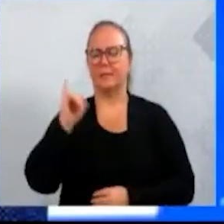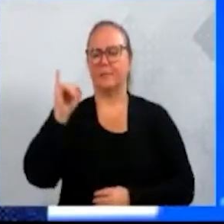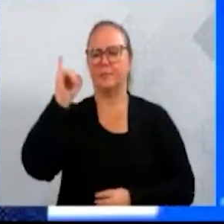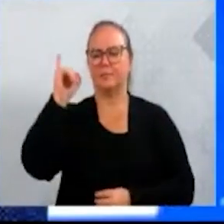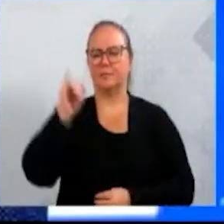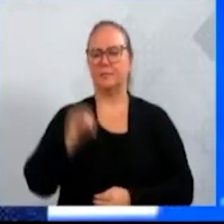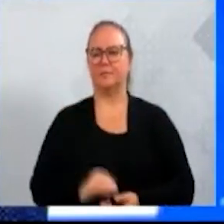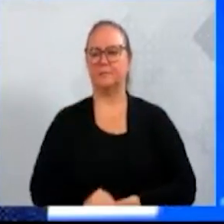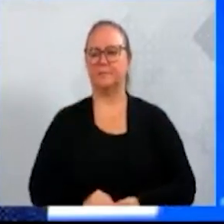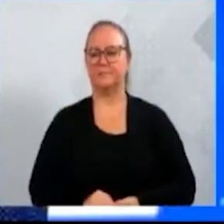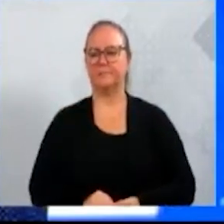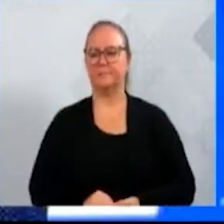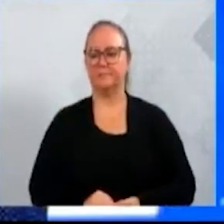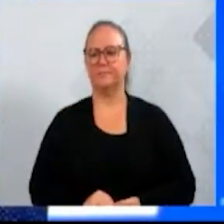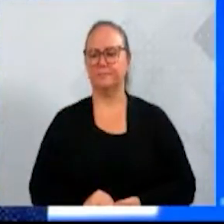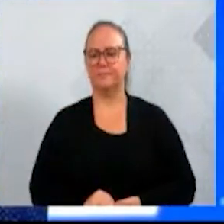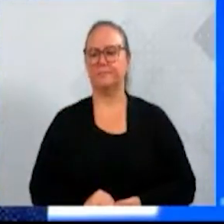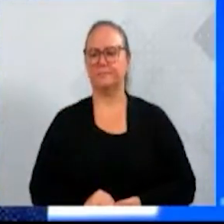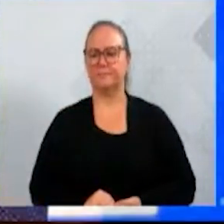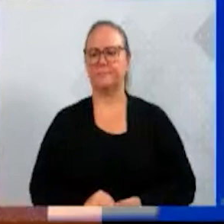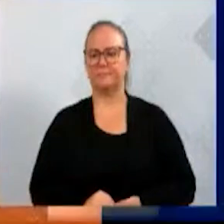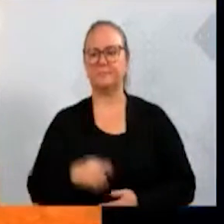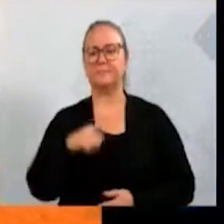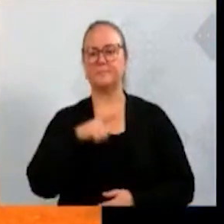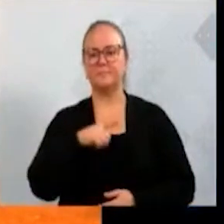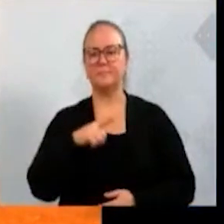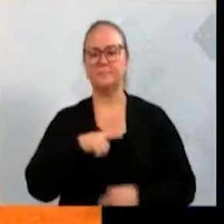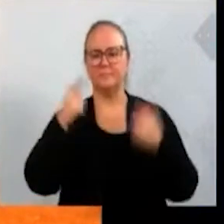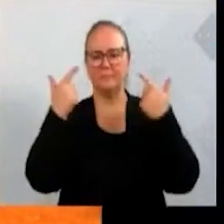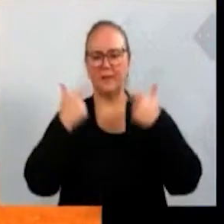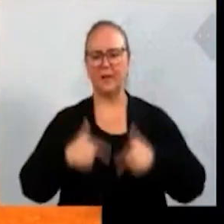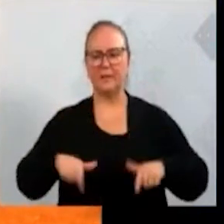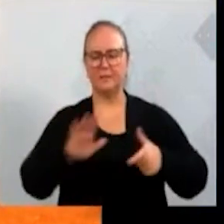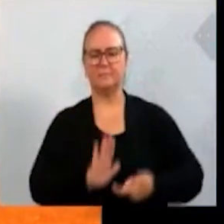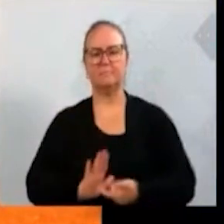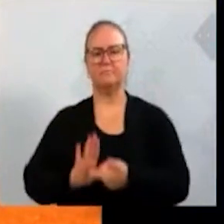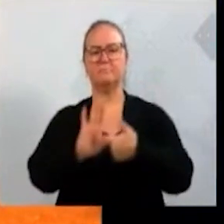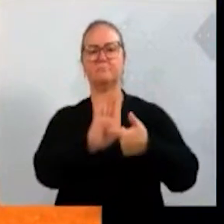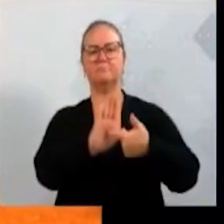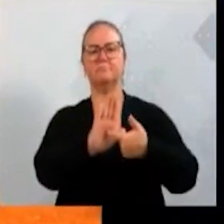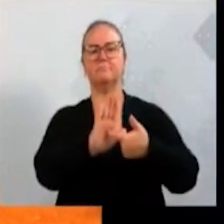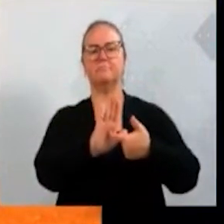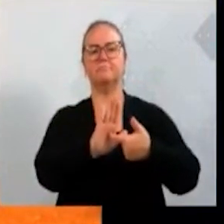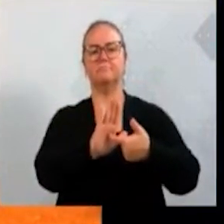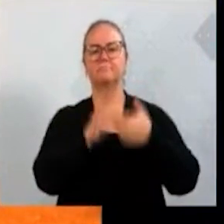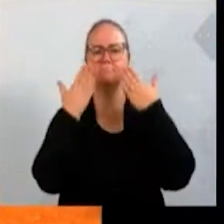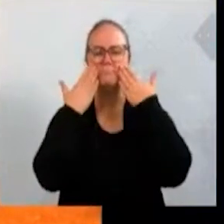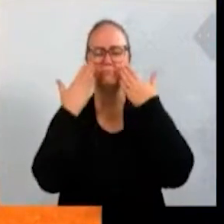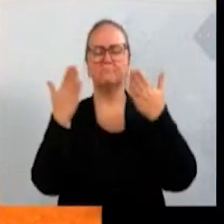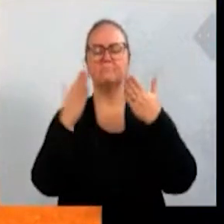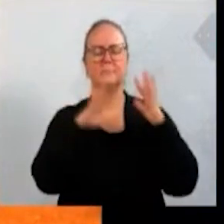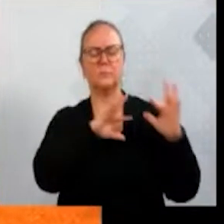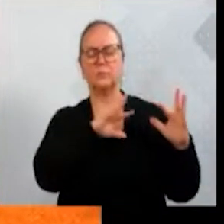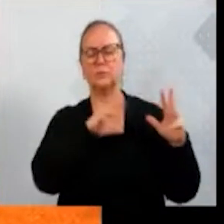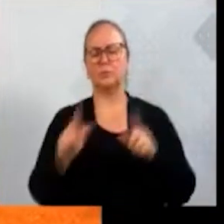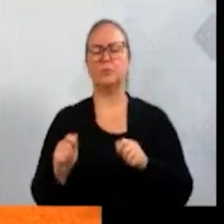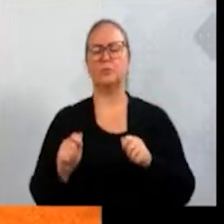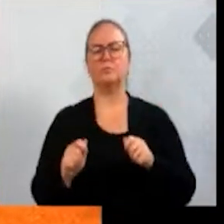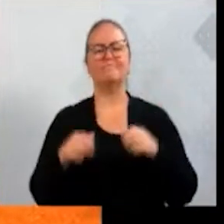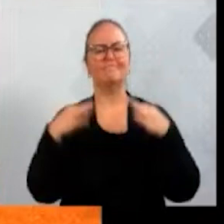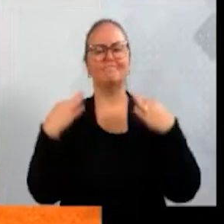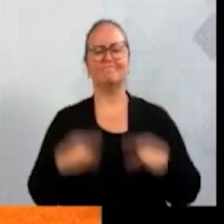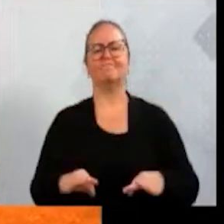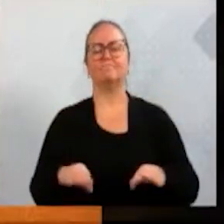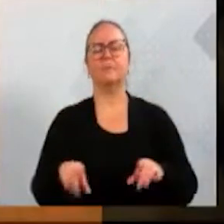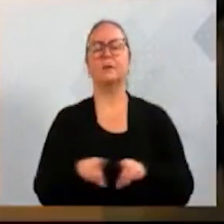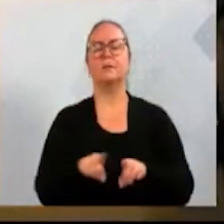primordiais que é a transparência e a principal que é impessoalidade